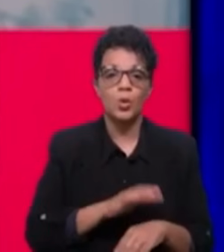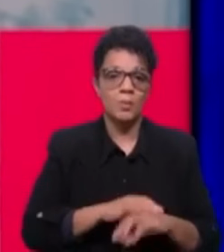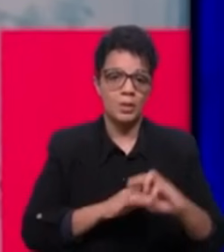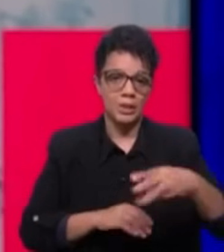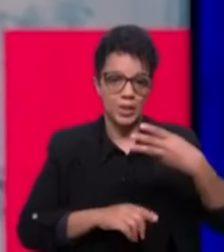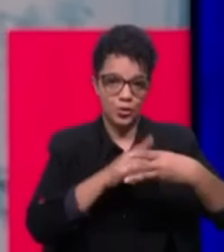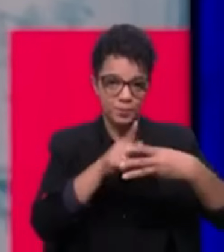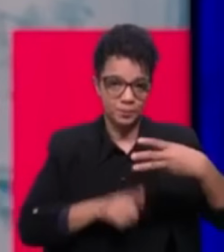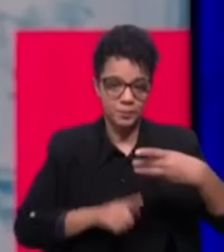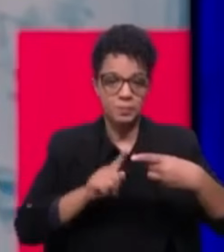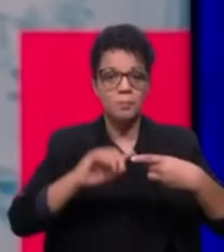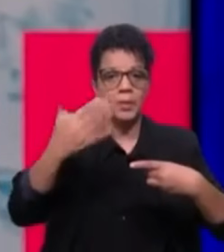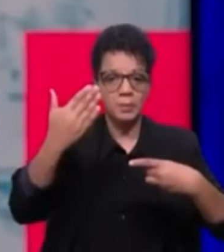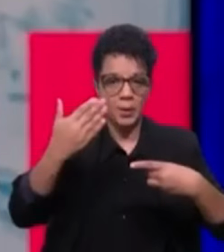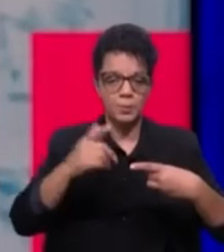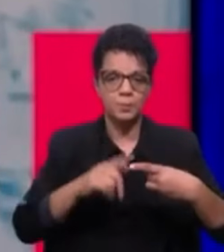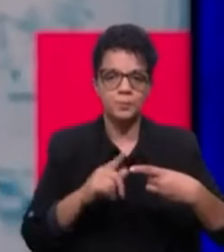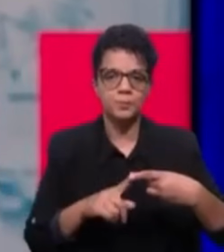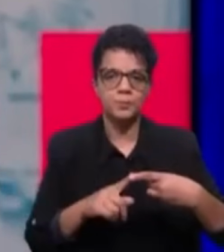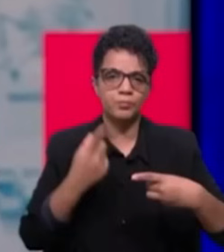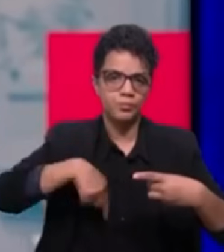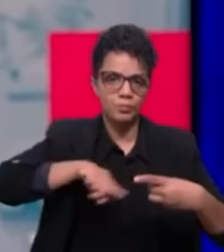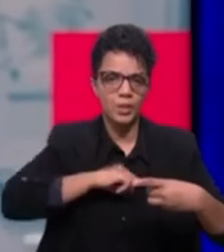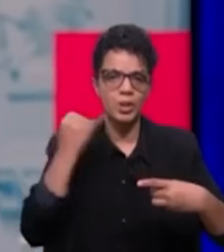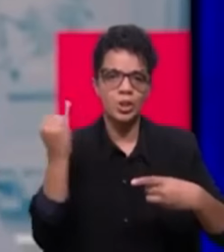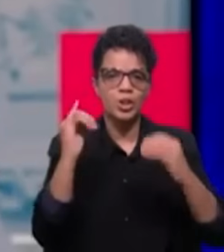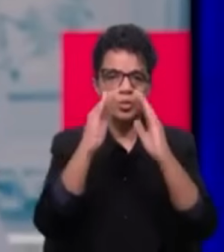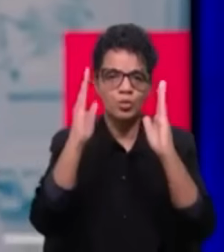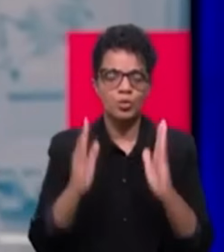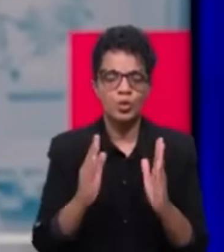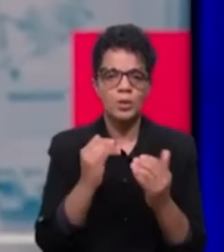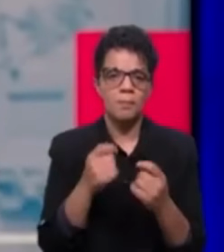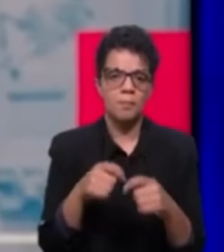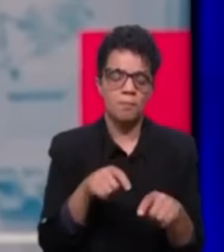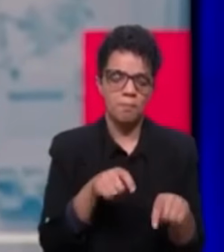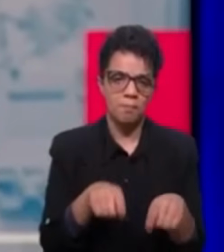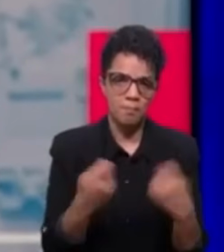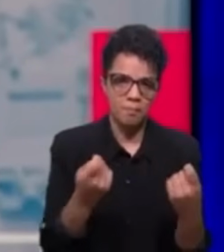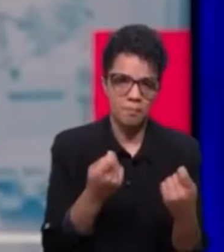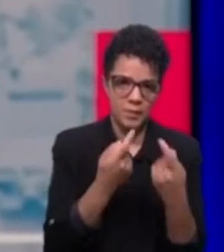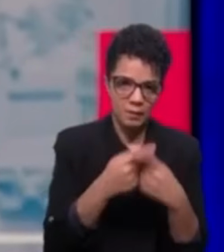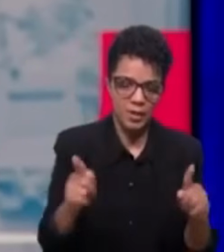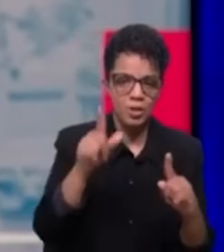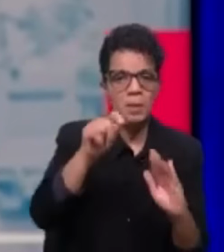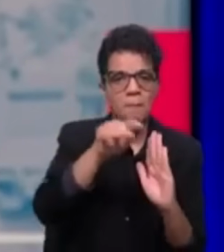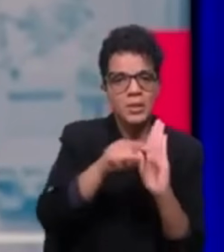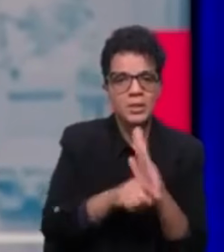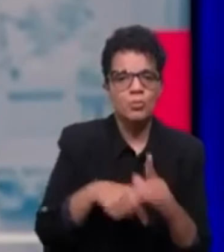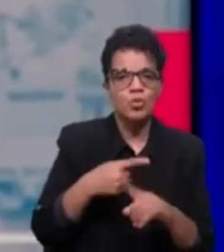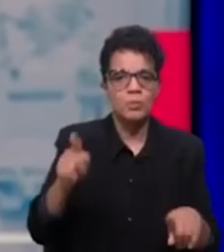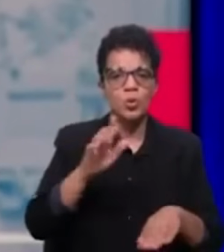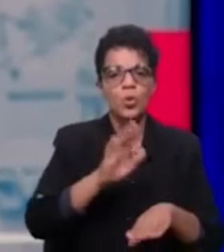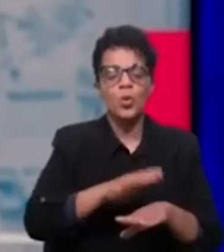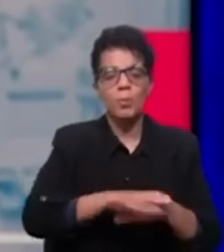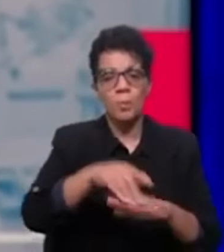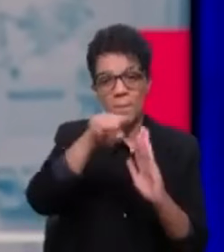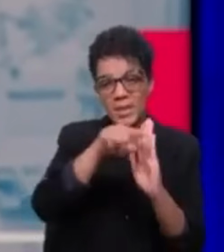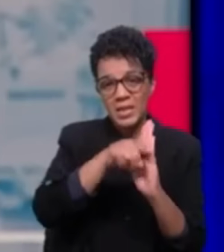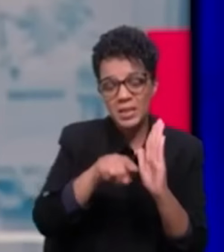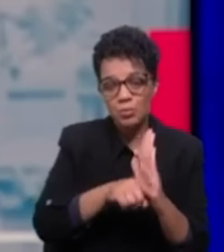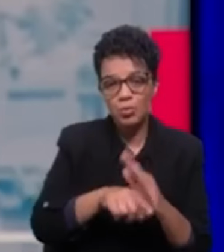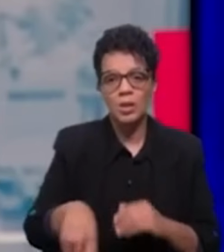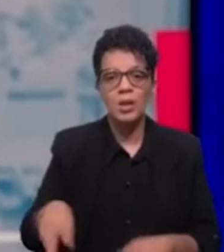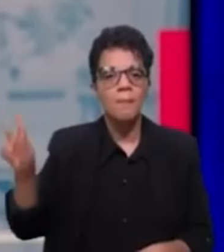porque nós temos instituições partidárias diferentes com princípios diferentes e por uma questão de princípio o